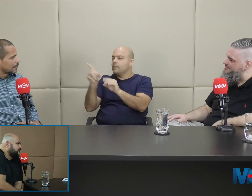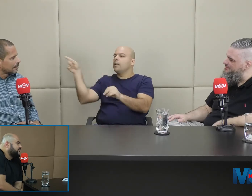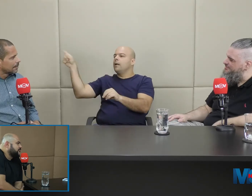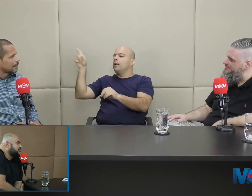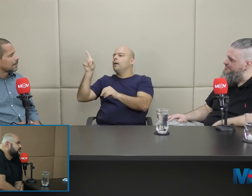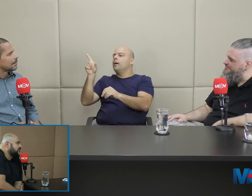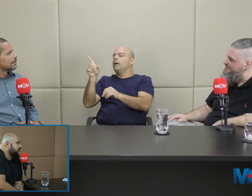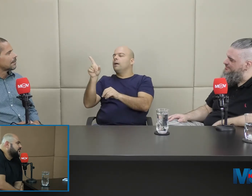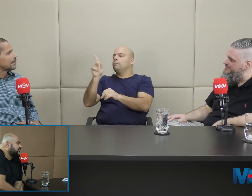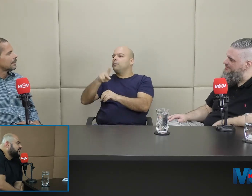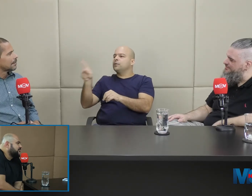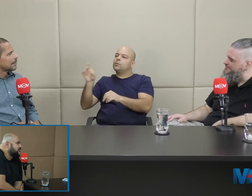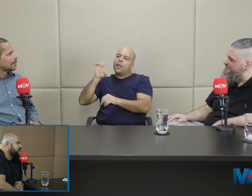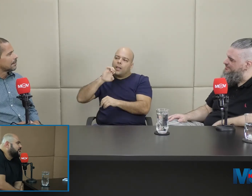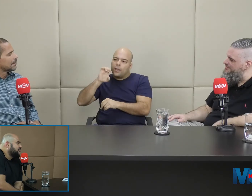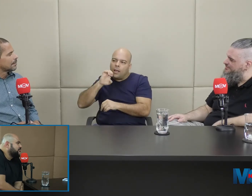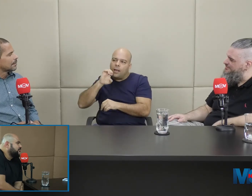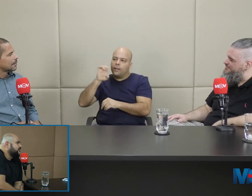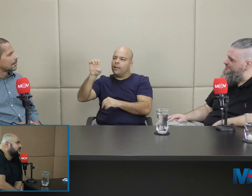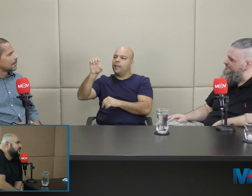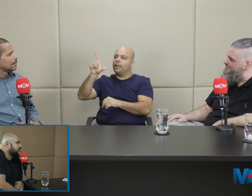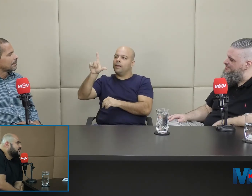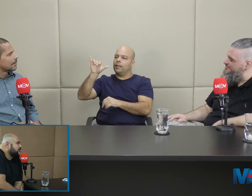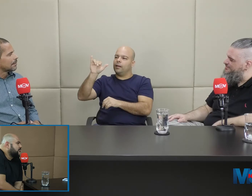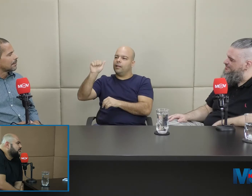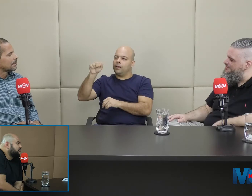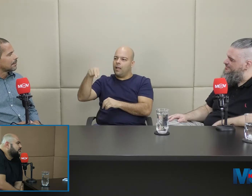FENES, que eu fiz um curso lá na FENES e aí começou.